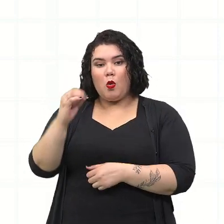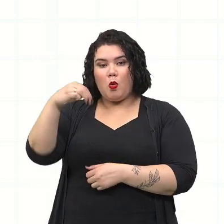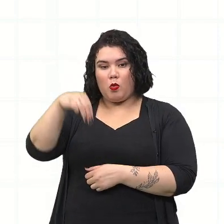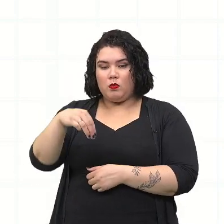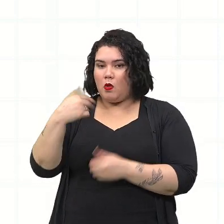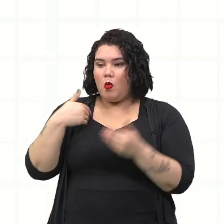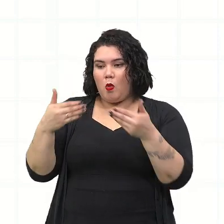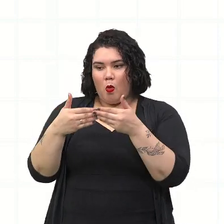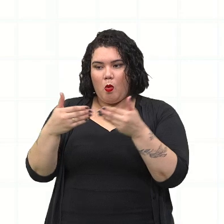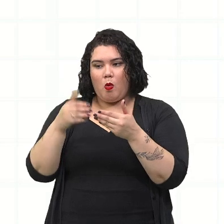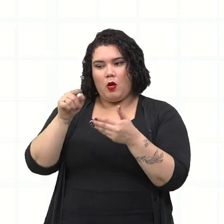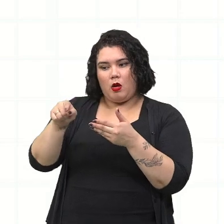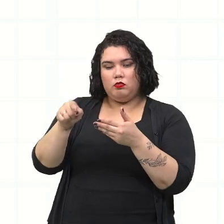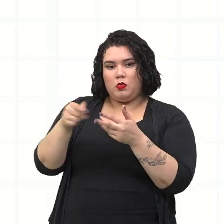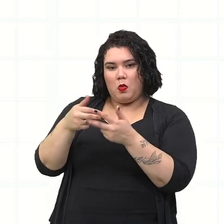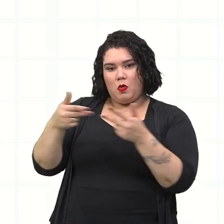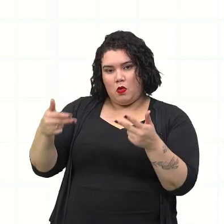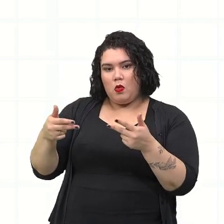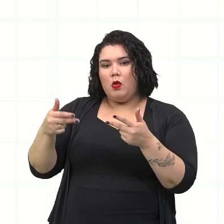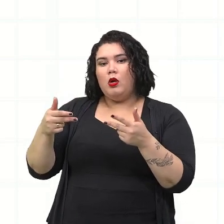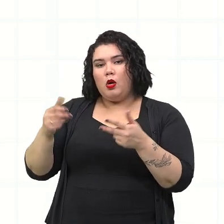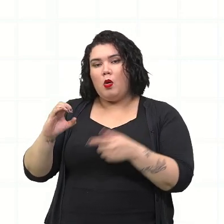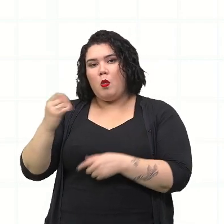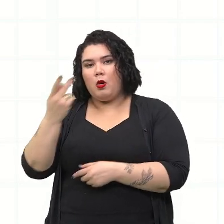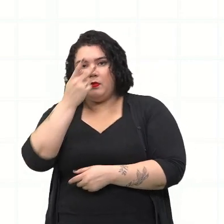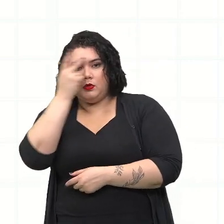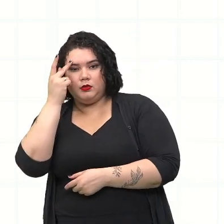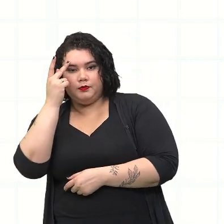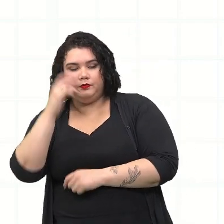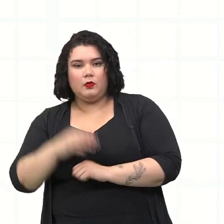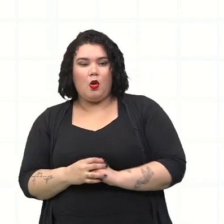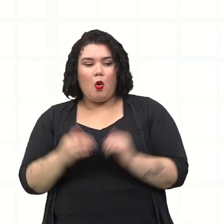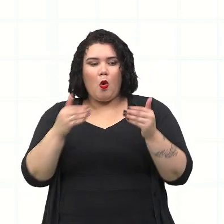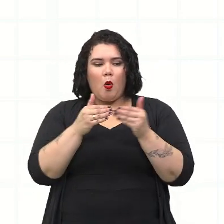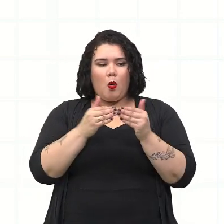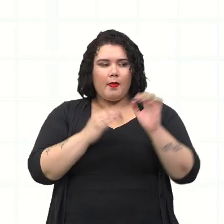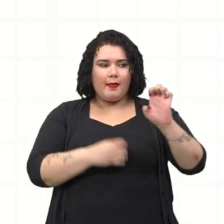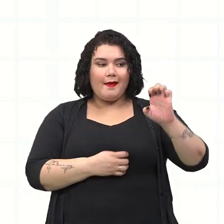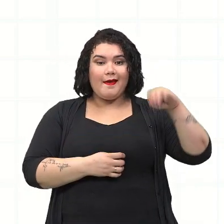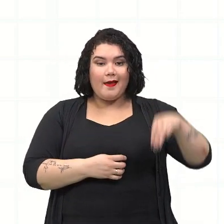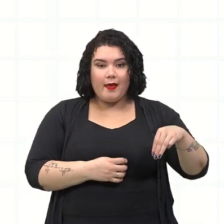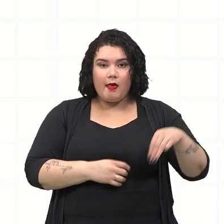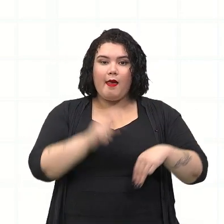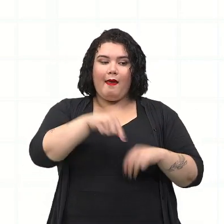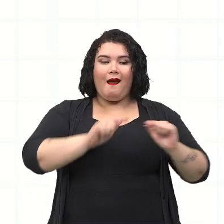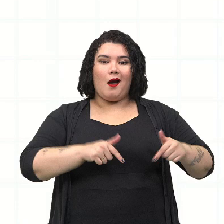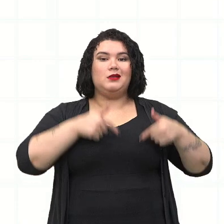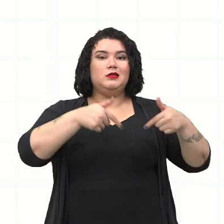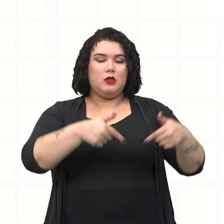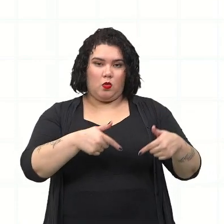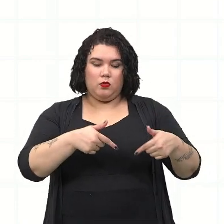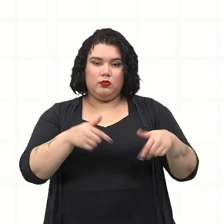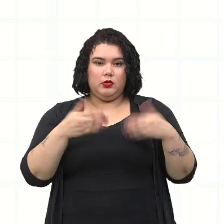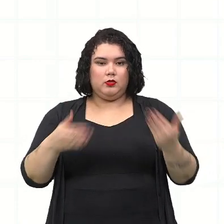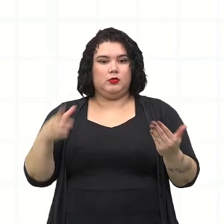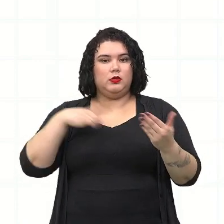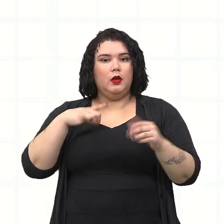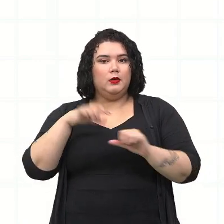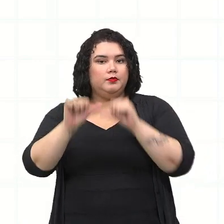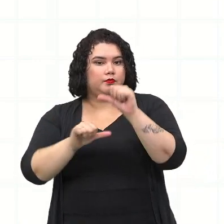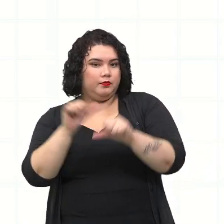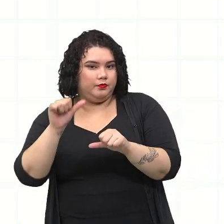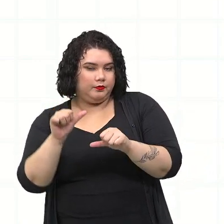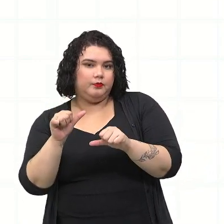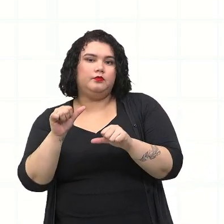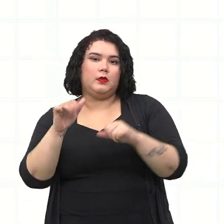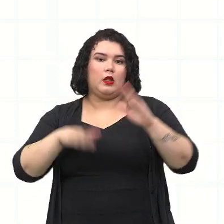com alguém. Concordo em, eu concordo em fazer alguma coisa. Então, a gente tem uma alteração leve dependendo